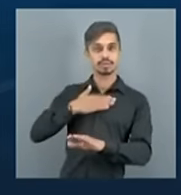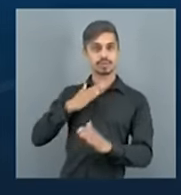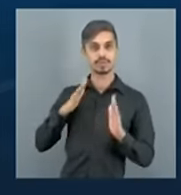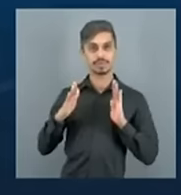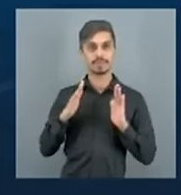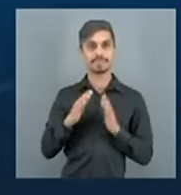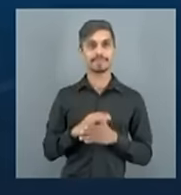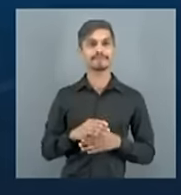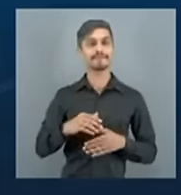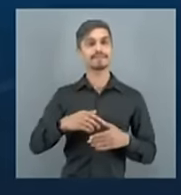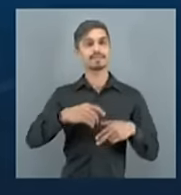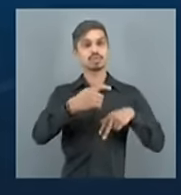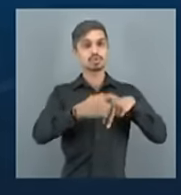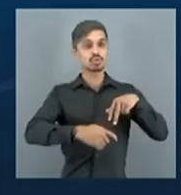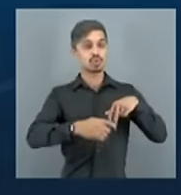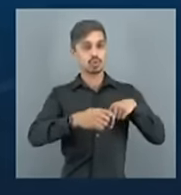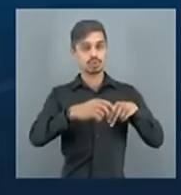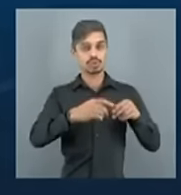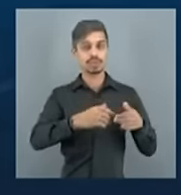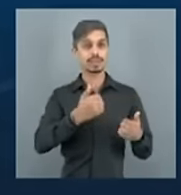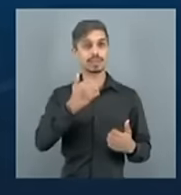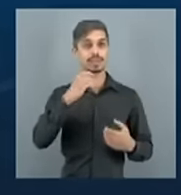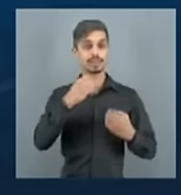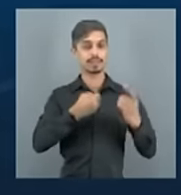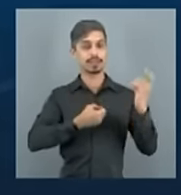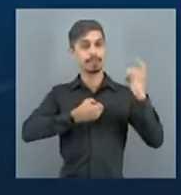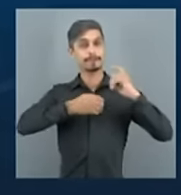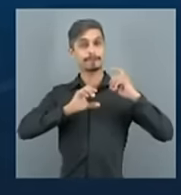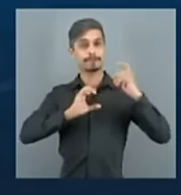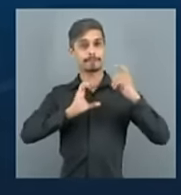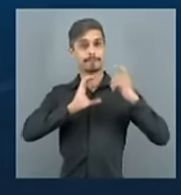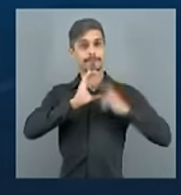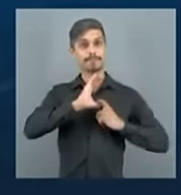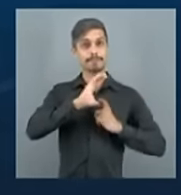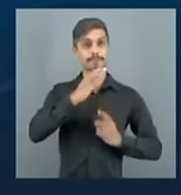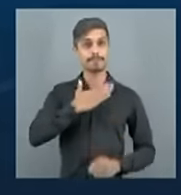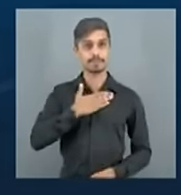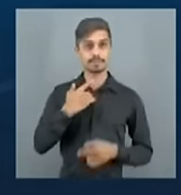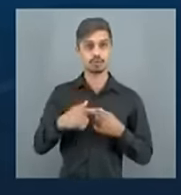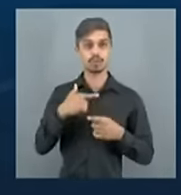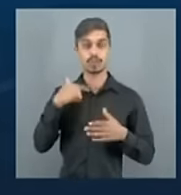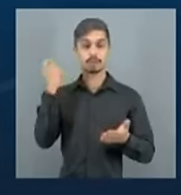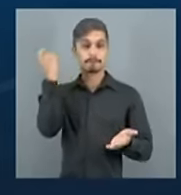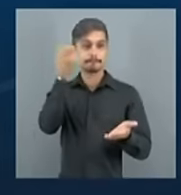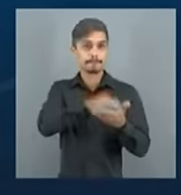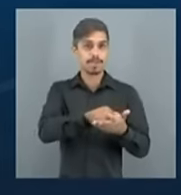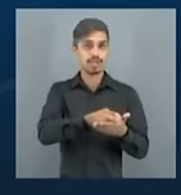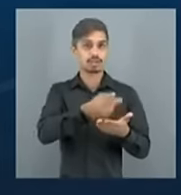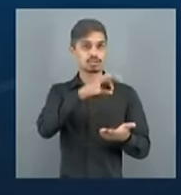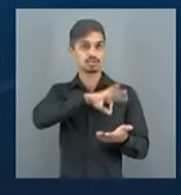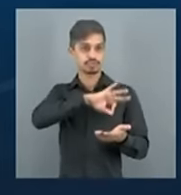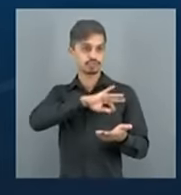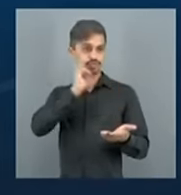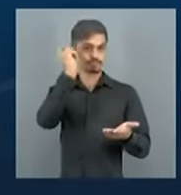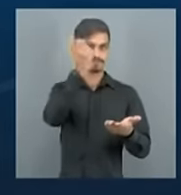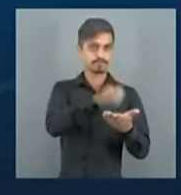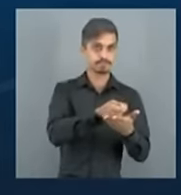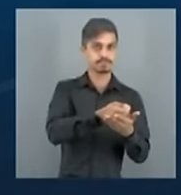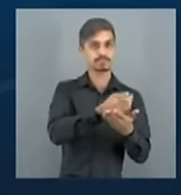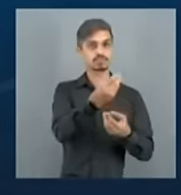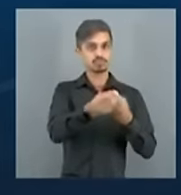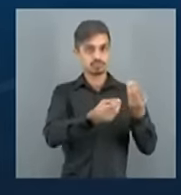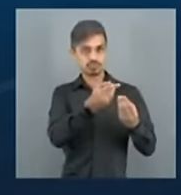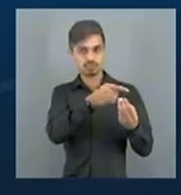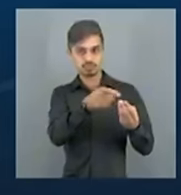os jogadores dependiam de mim, tá bom? Porque eu era um cara, um empresário, que pagava e remunerava os atletas conforme os clubes